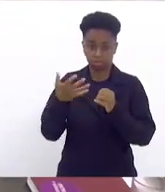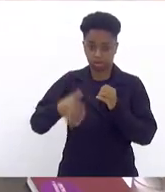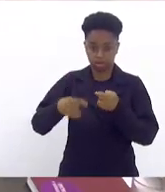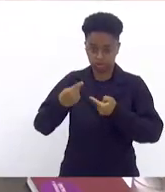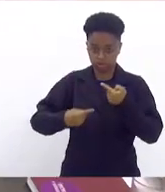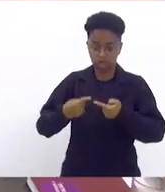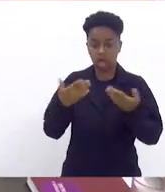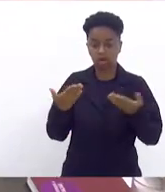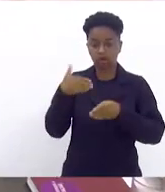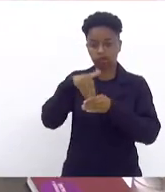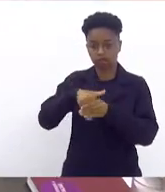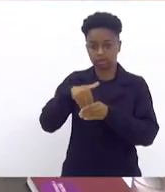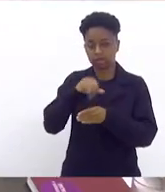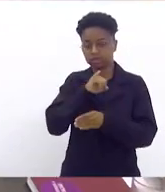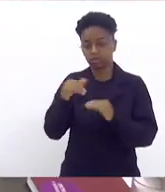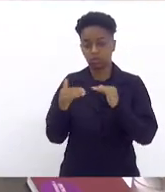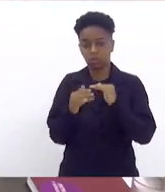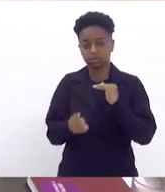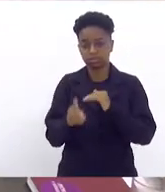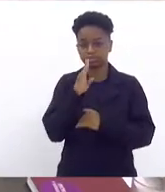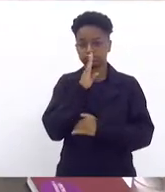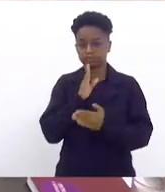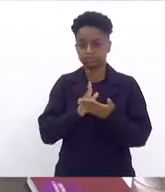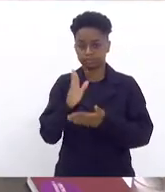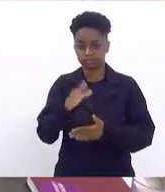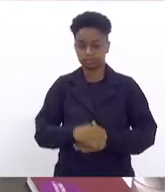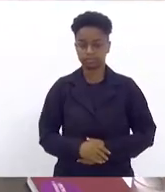projeto em votação. Senhores que aprovam, permaneçam como